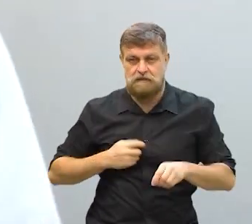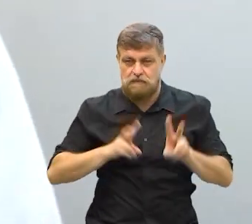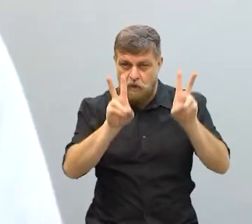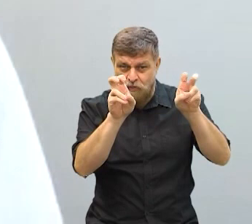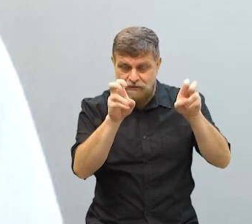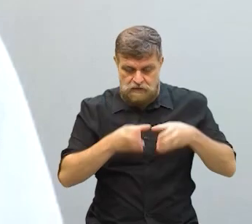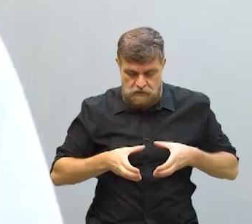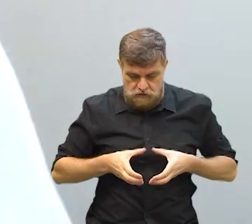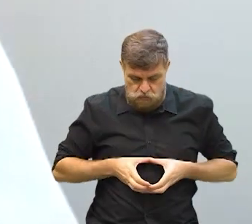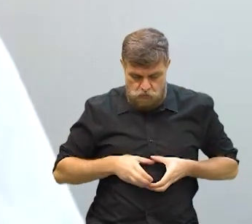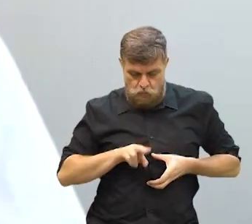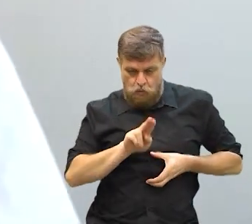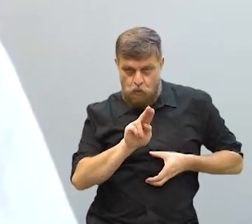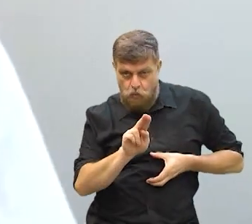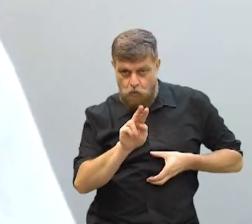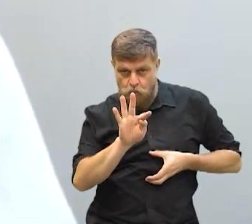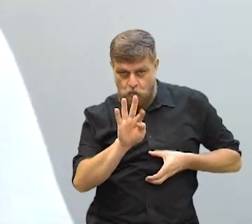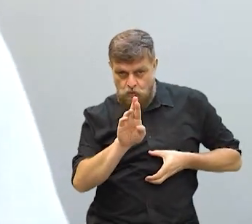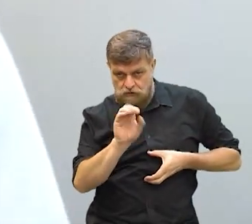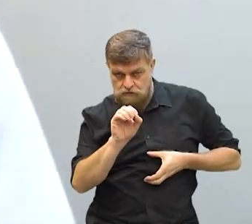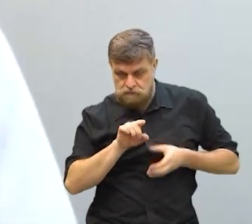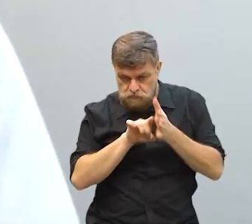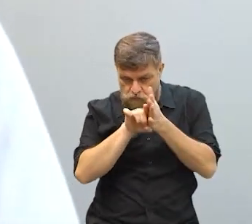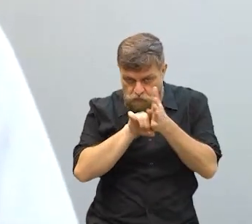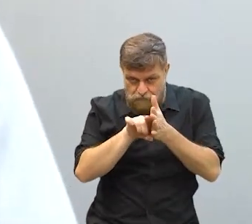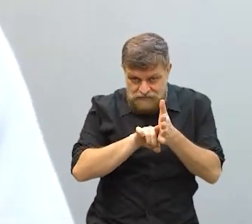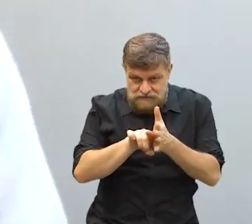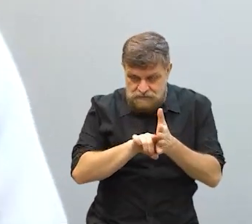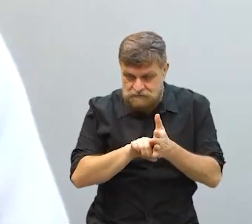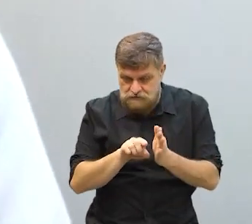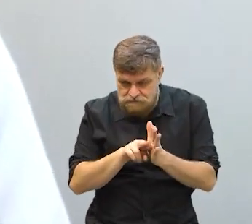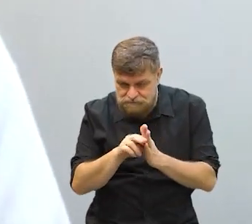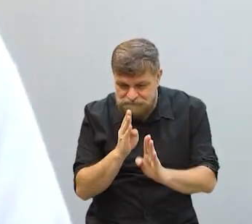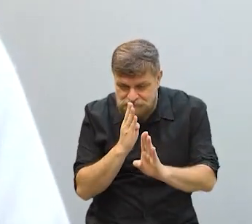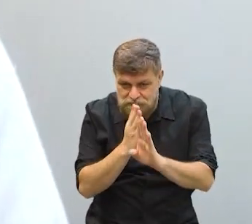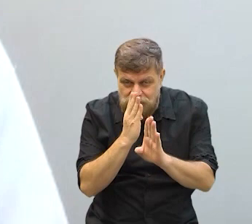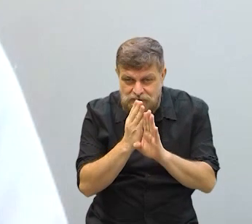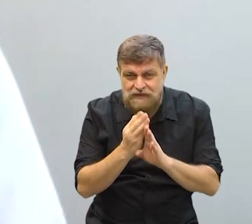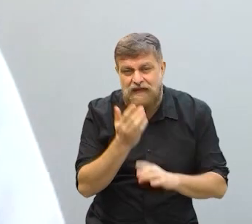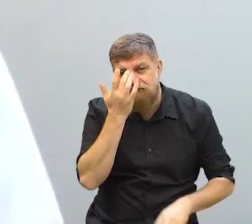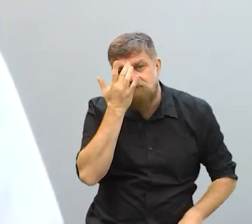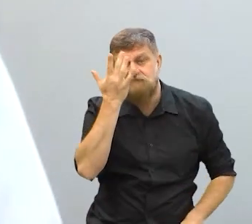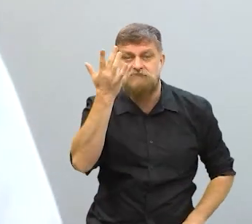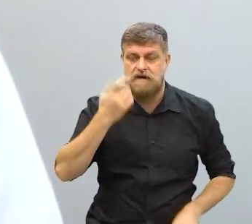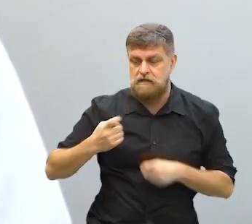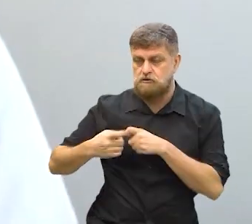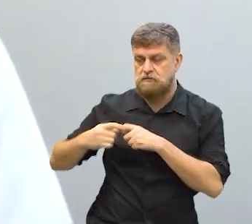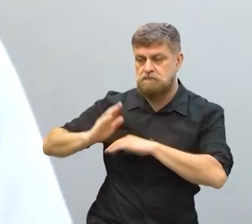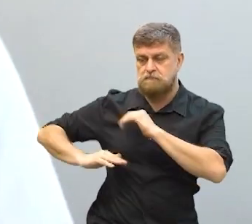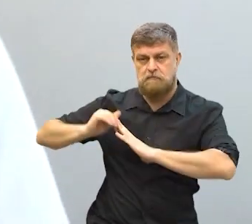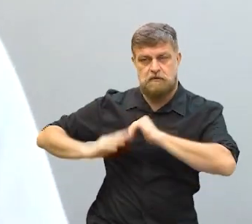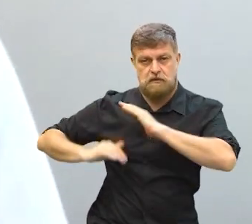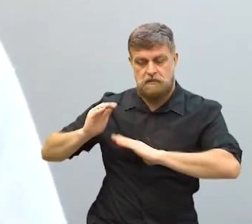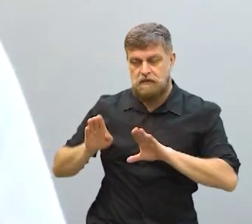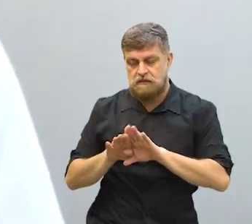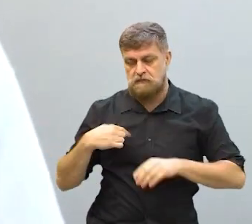nós estamos colocando. É uma doença que se desenvolve lentamente, que o exame para realizarmos o diagnóstico é um exame de fácil acesso. Então, daí a